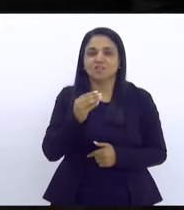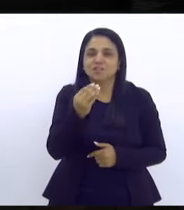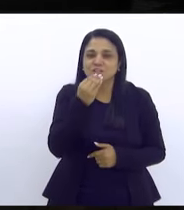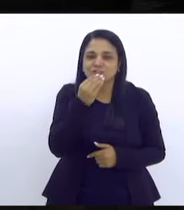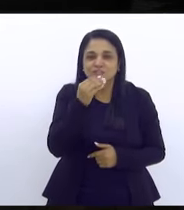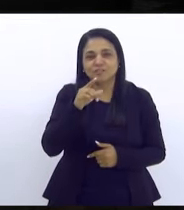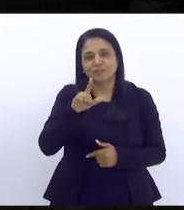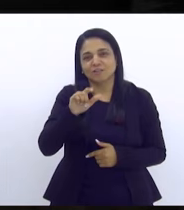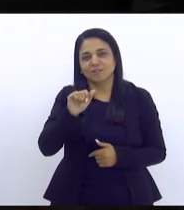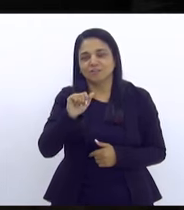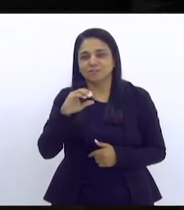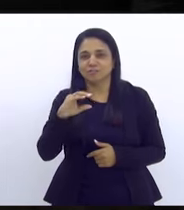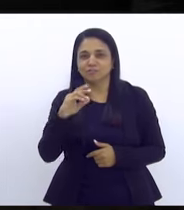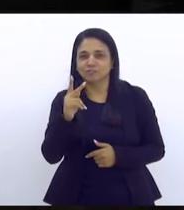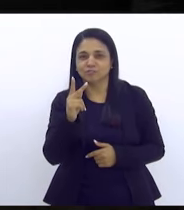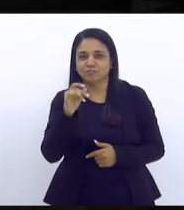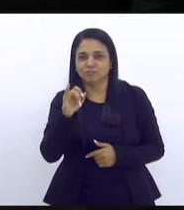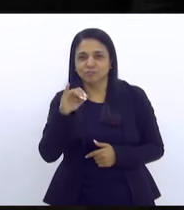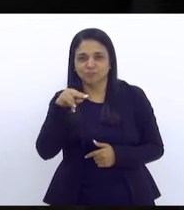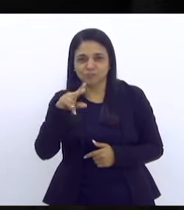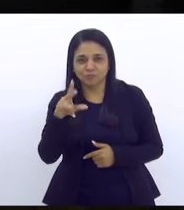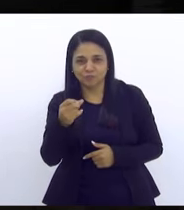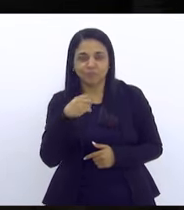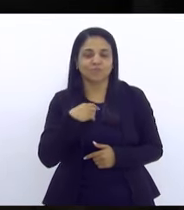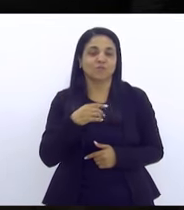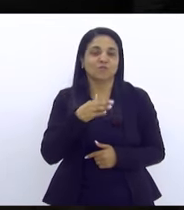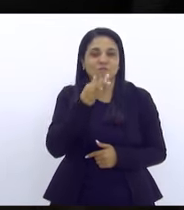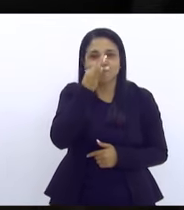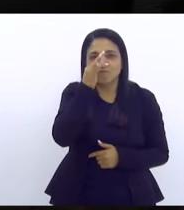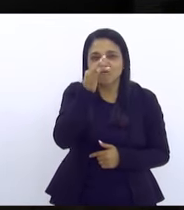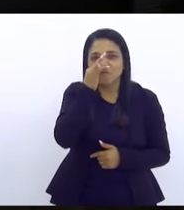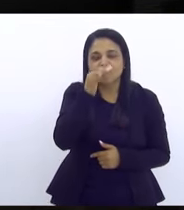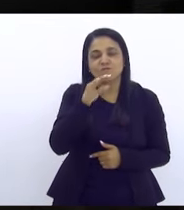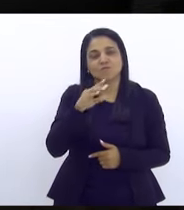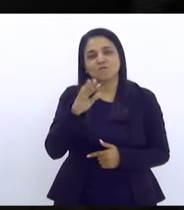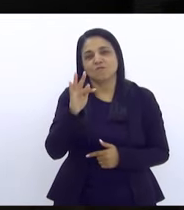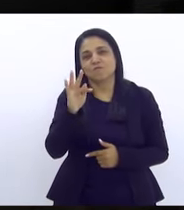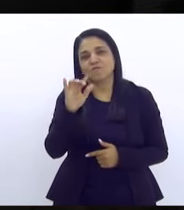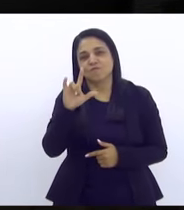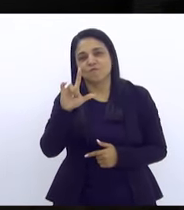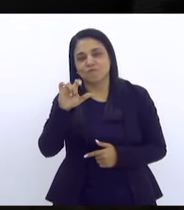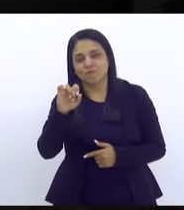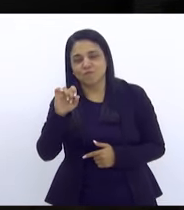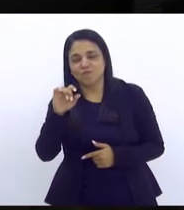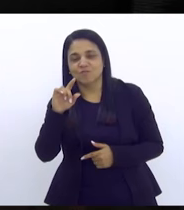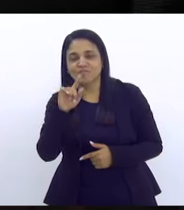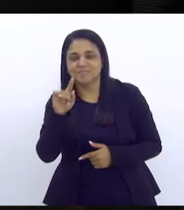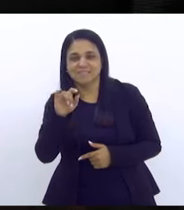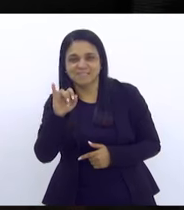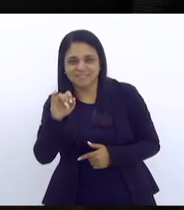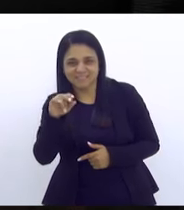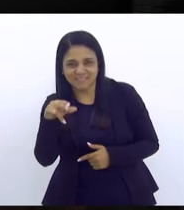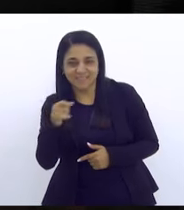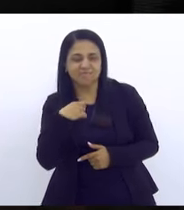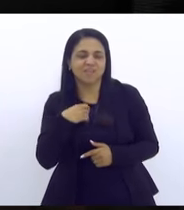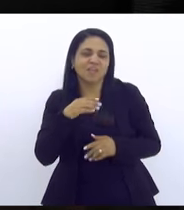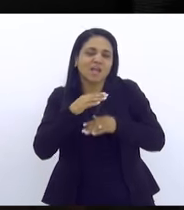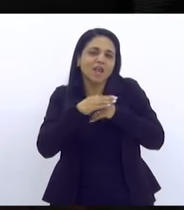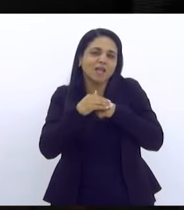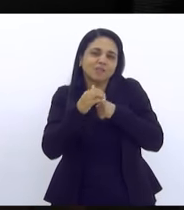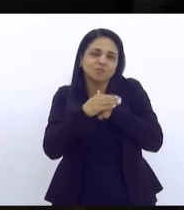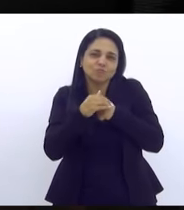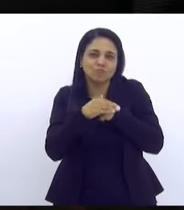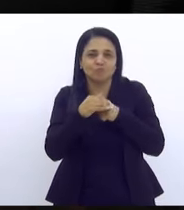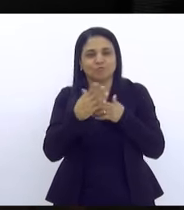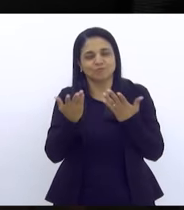Florzinha, tudo é diminutivo. Mas não é diminutivo, não. É uma forma carinhosa da gente lidar com as coisas, né? É essa forma que a gente